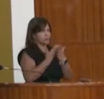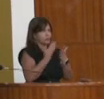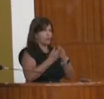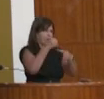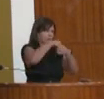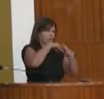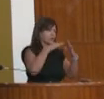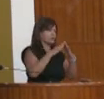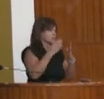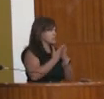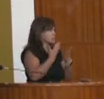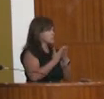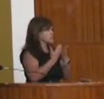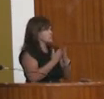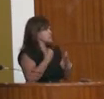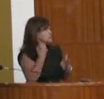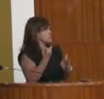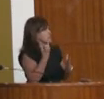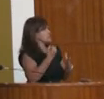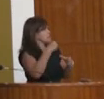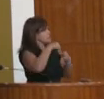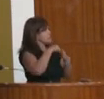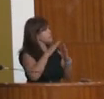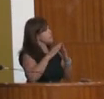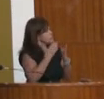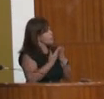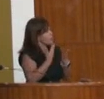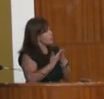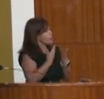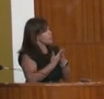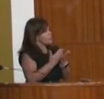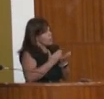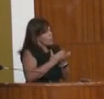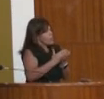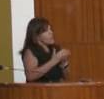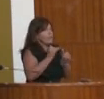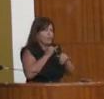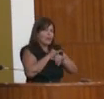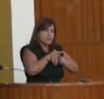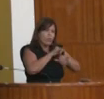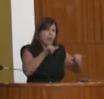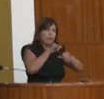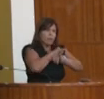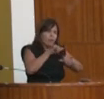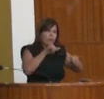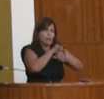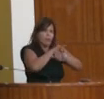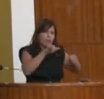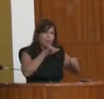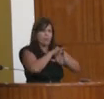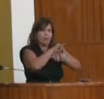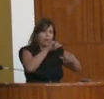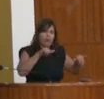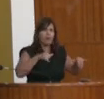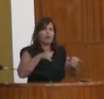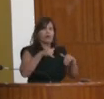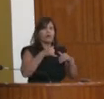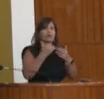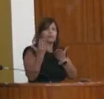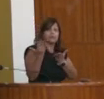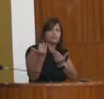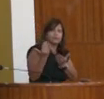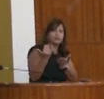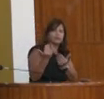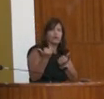Nas escolas, é importantíssimo começar lá na escola falando para aquele jovem, para